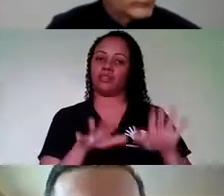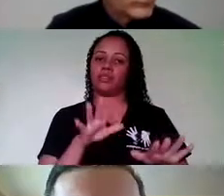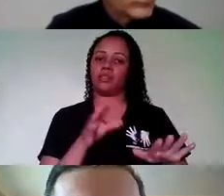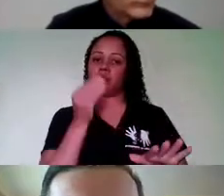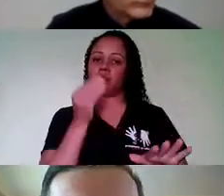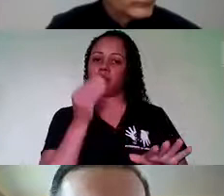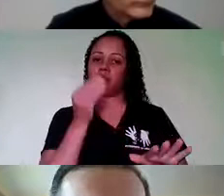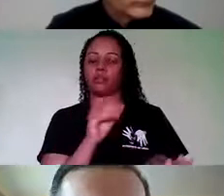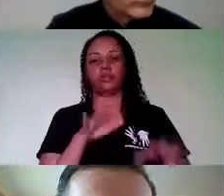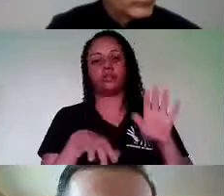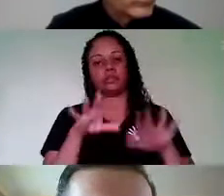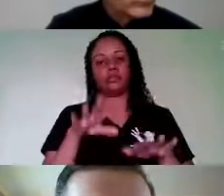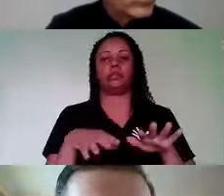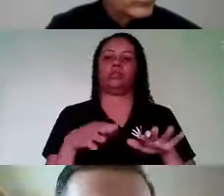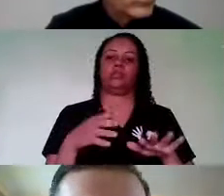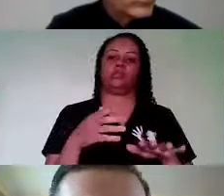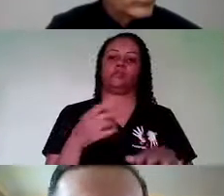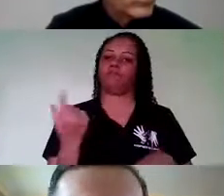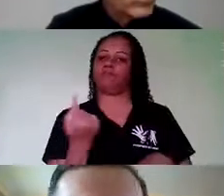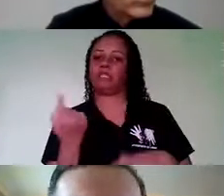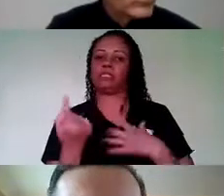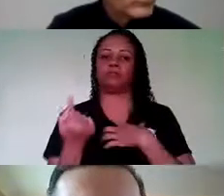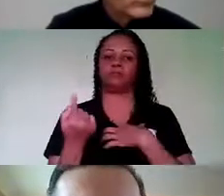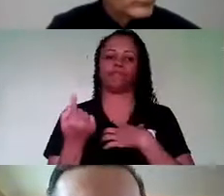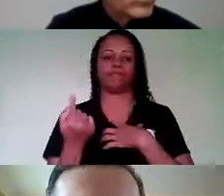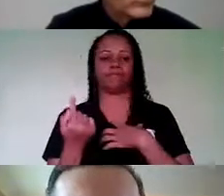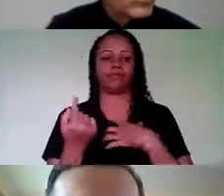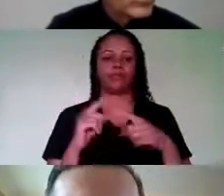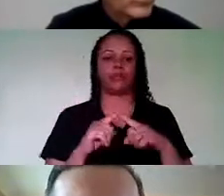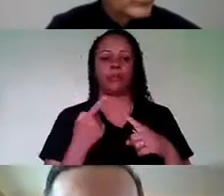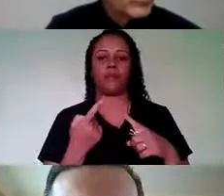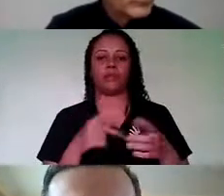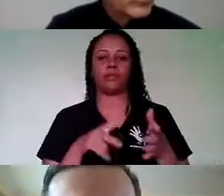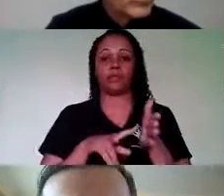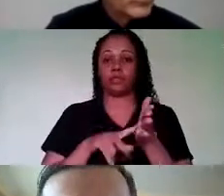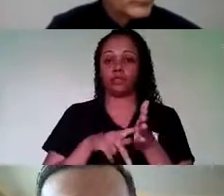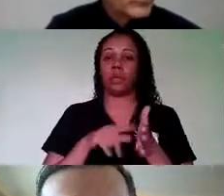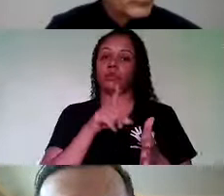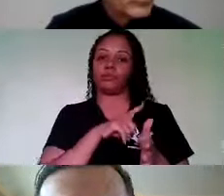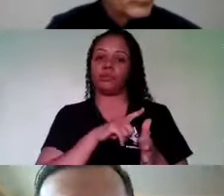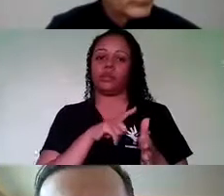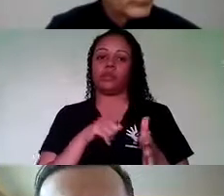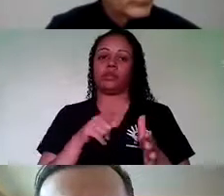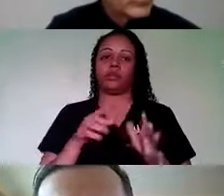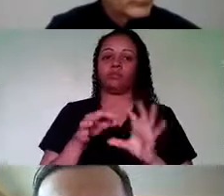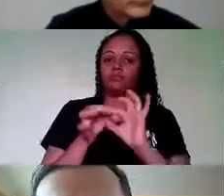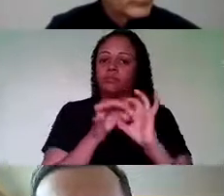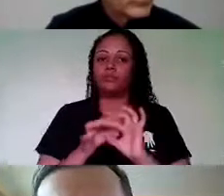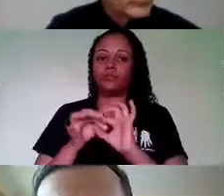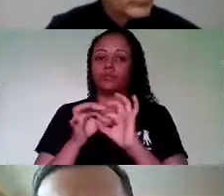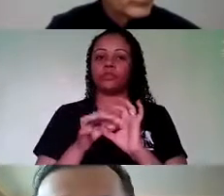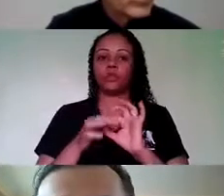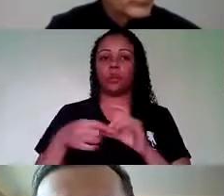realmente sozinho, né, nesse movimento. Então, não que todos os sindicatos tenham esse vínculo político, mas nesse sentido de que a gente precisa erguer essa